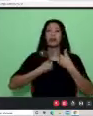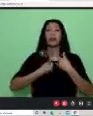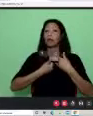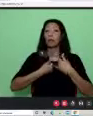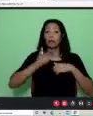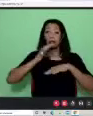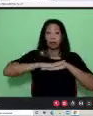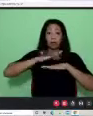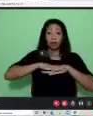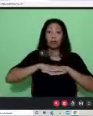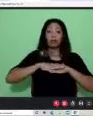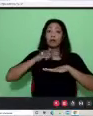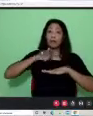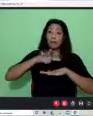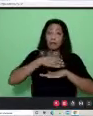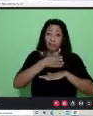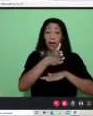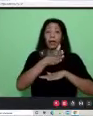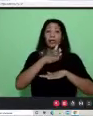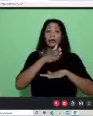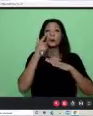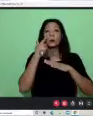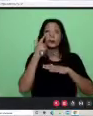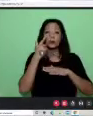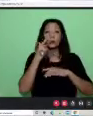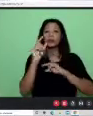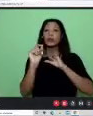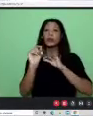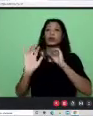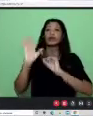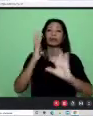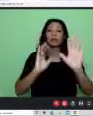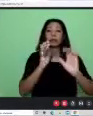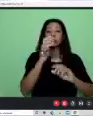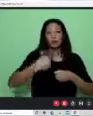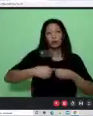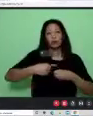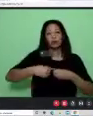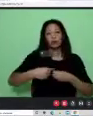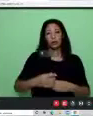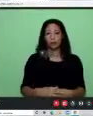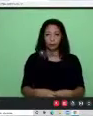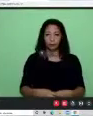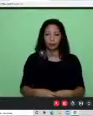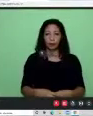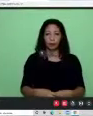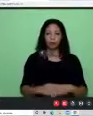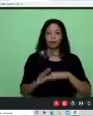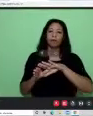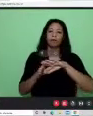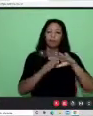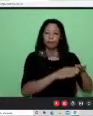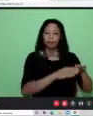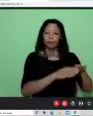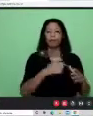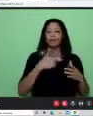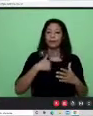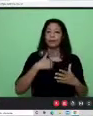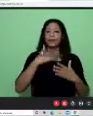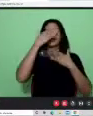que as pessoas estão passando no município de Parnamirim. Então, Fativan, agradeço a Vossa Excelência o